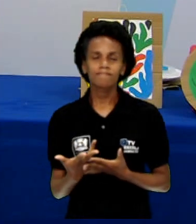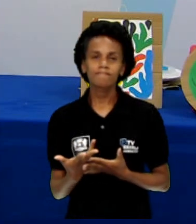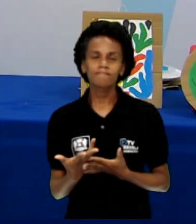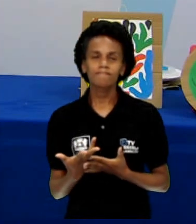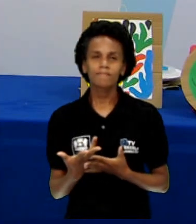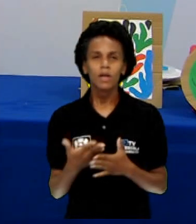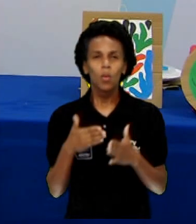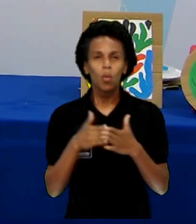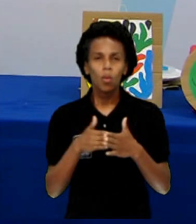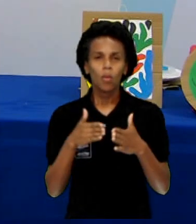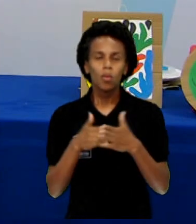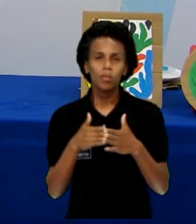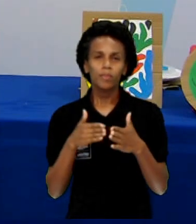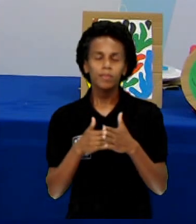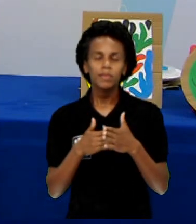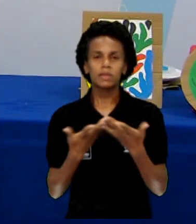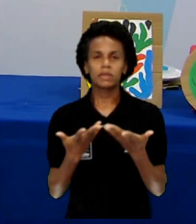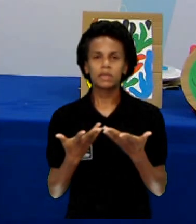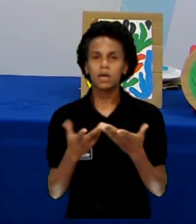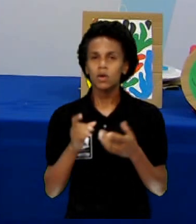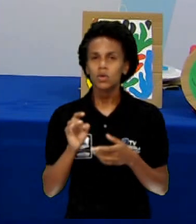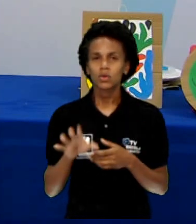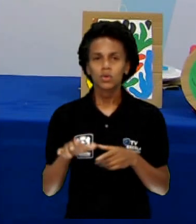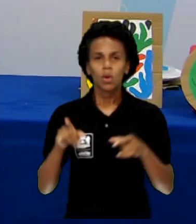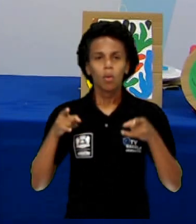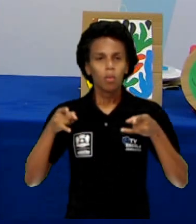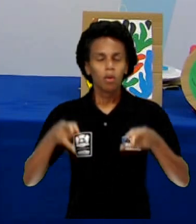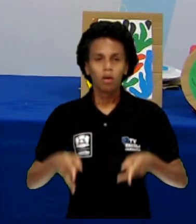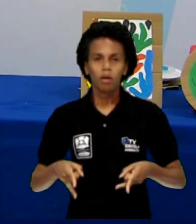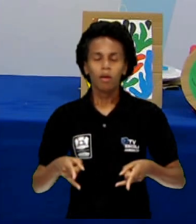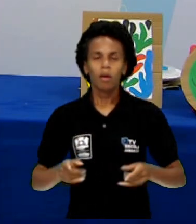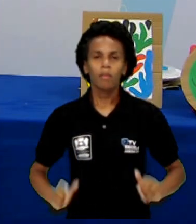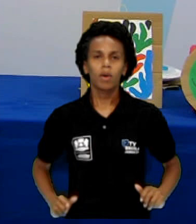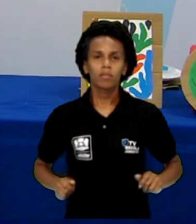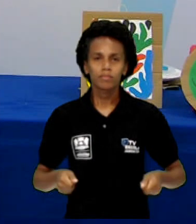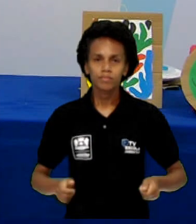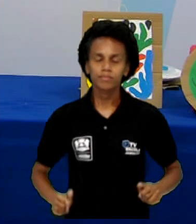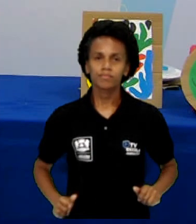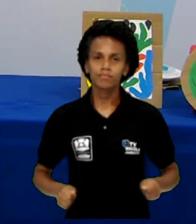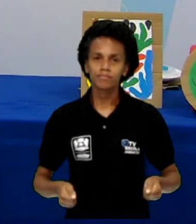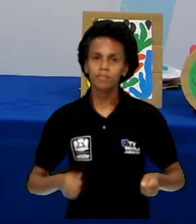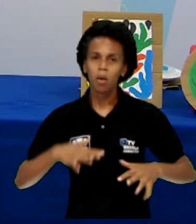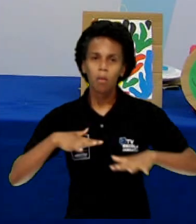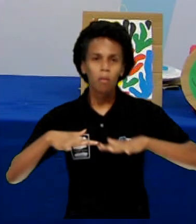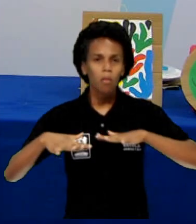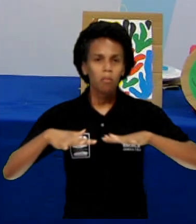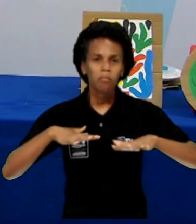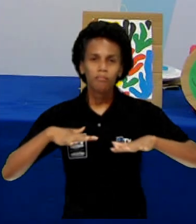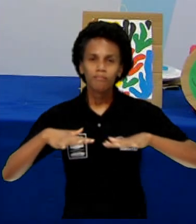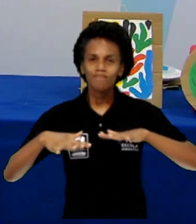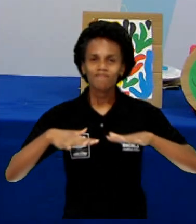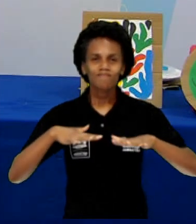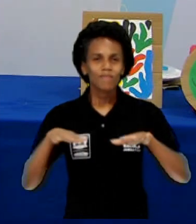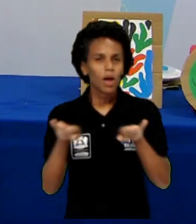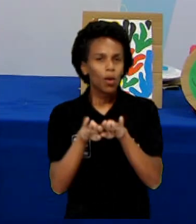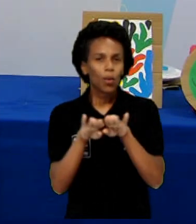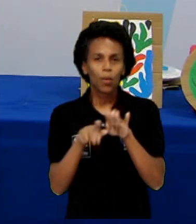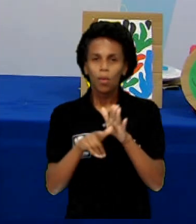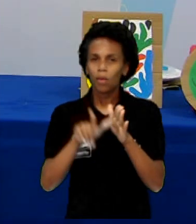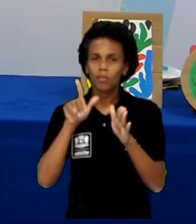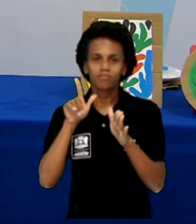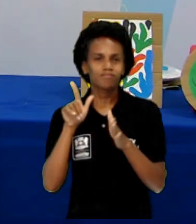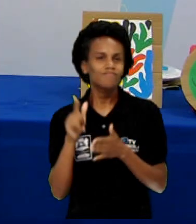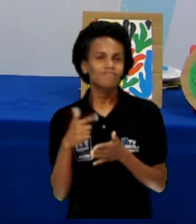de roda e ter os seus movimentos muito restritos. Ele não consegue mais fazer alguns movimentos que ele fazia antes, por causa da